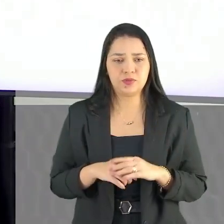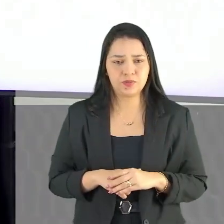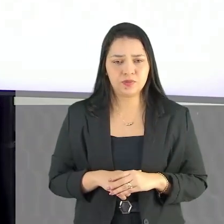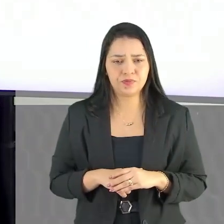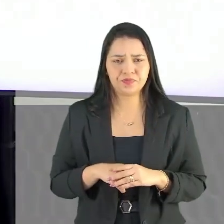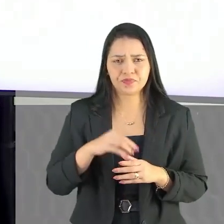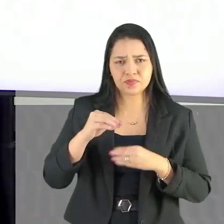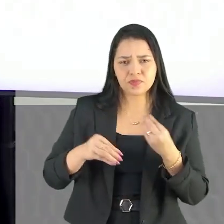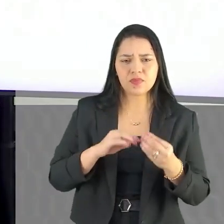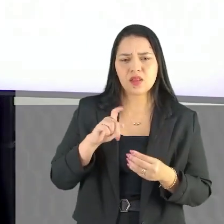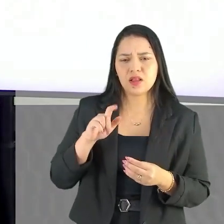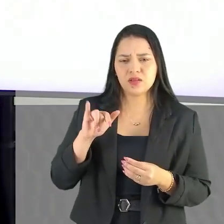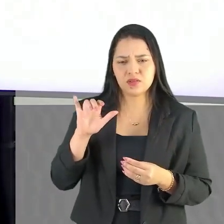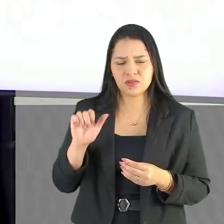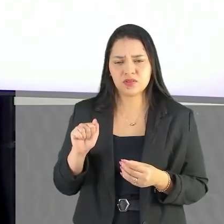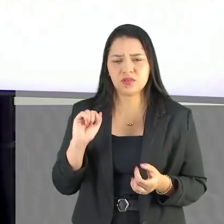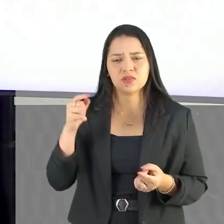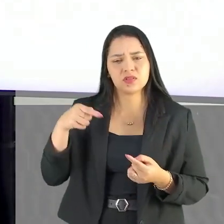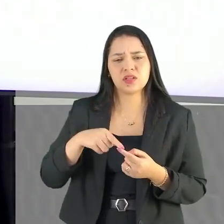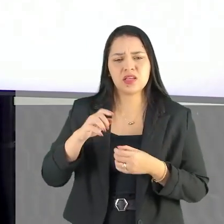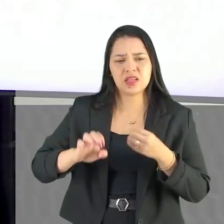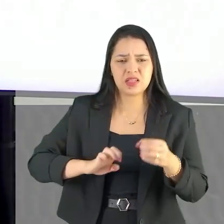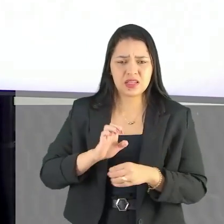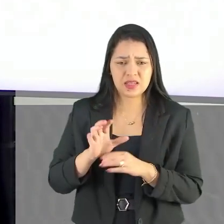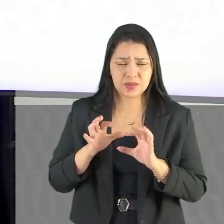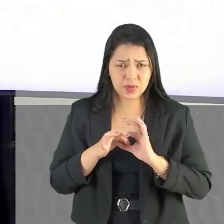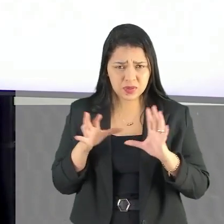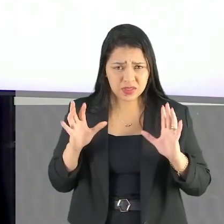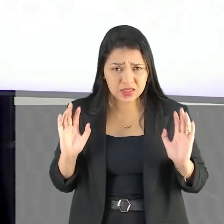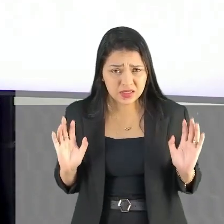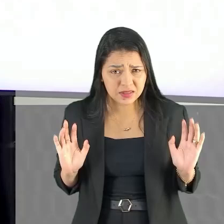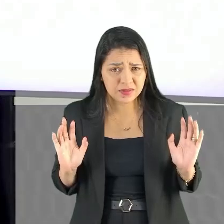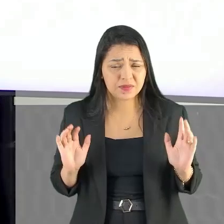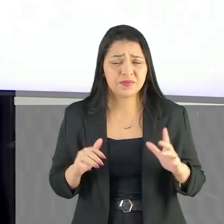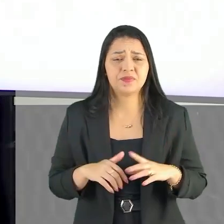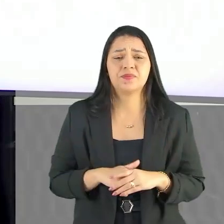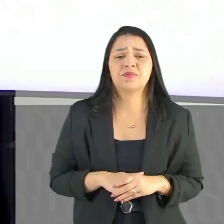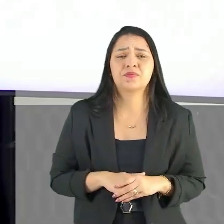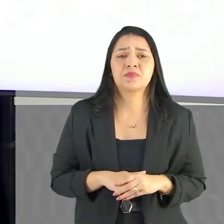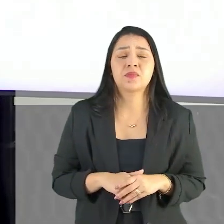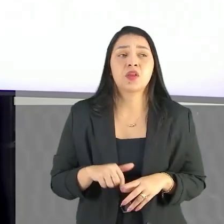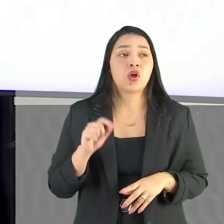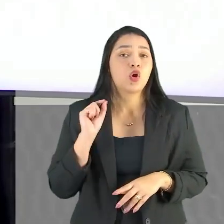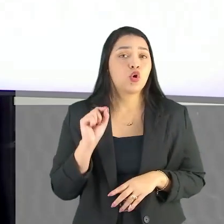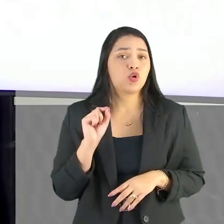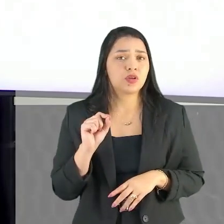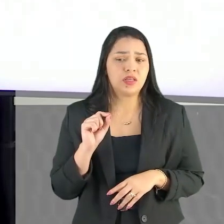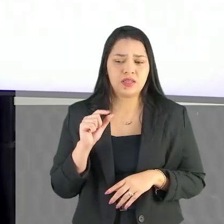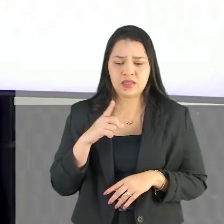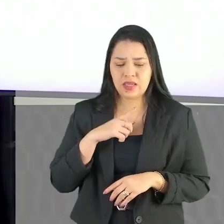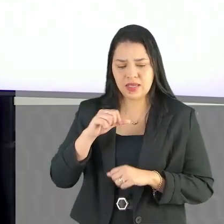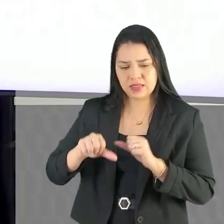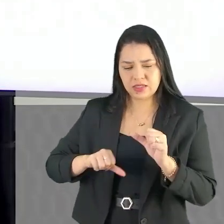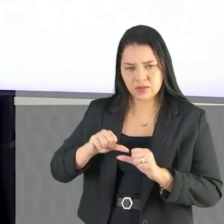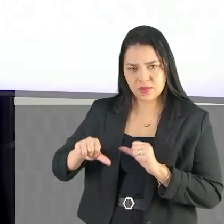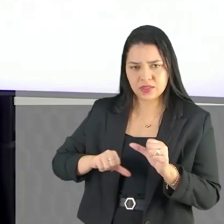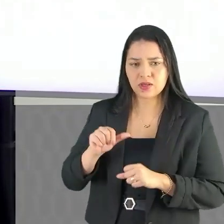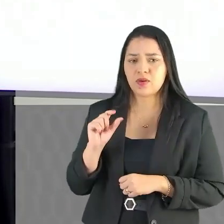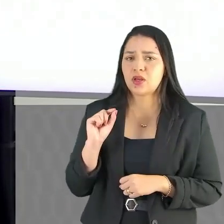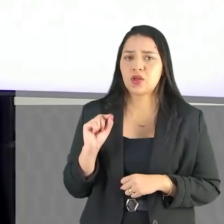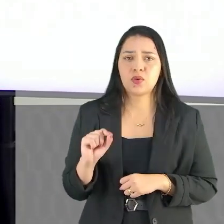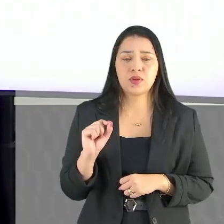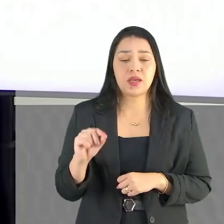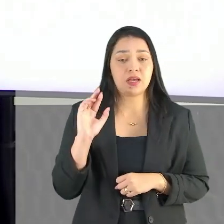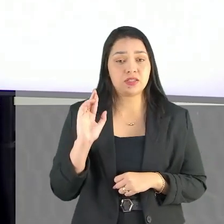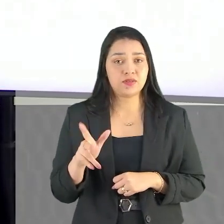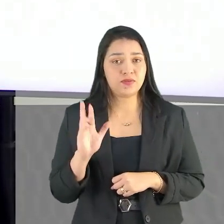Uma solução eletrolítica cujo fluxo de elétrons é espontâneo, o que está fazendo essa transformação é justamente